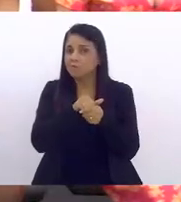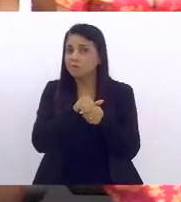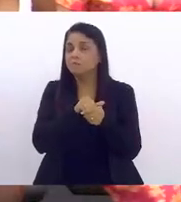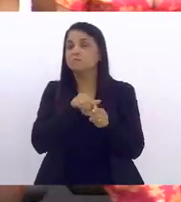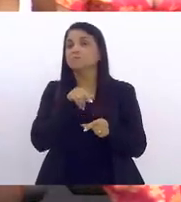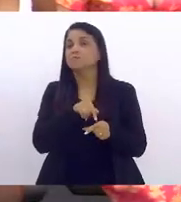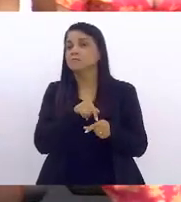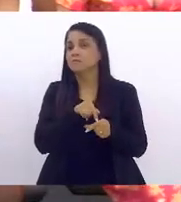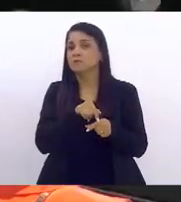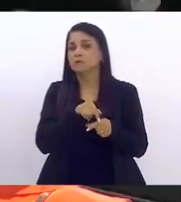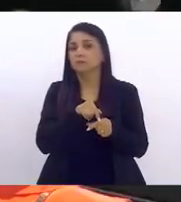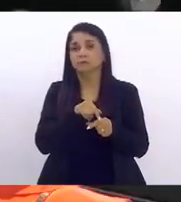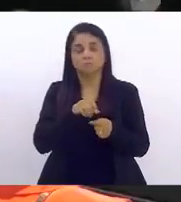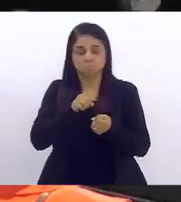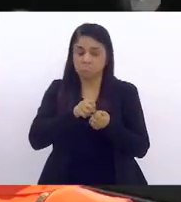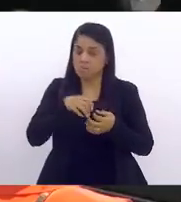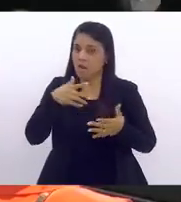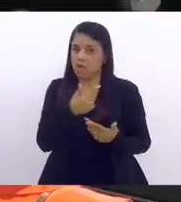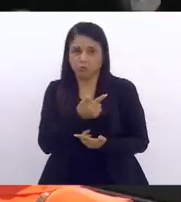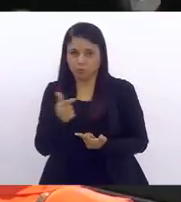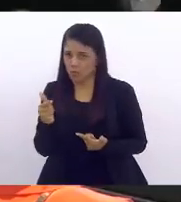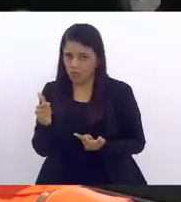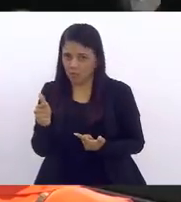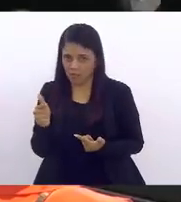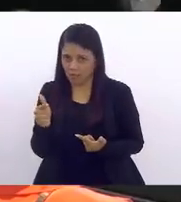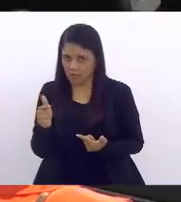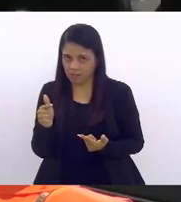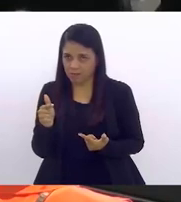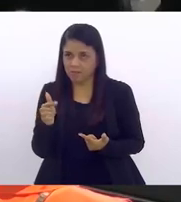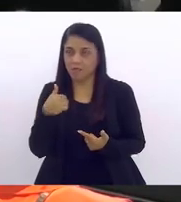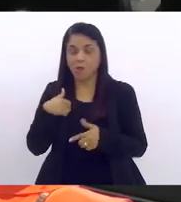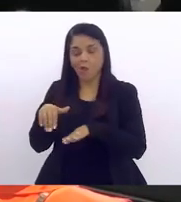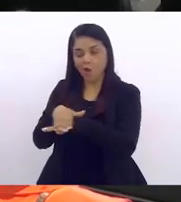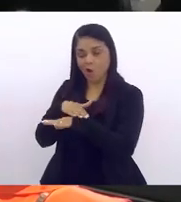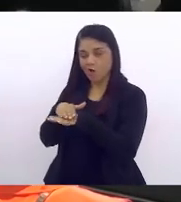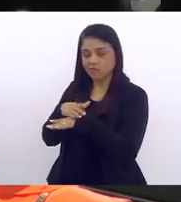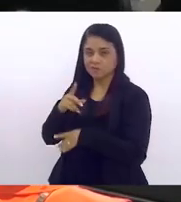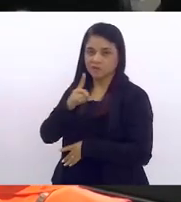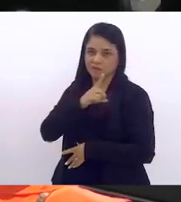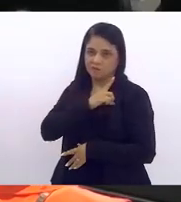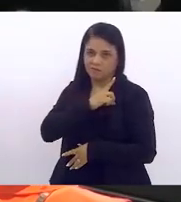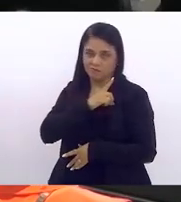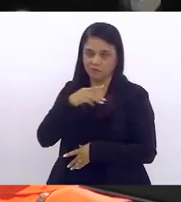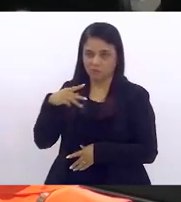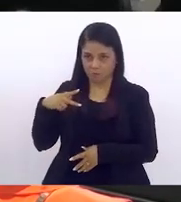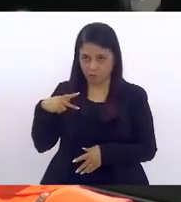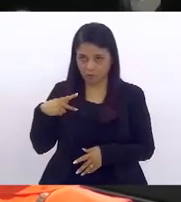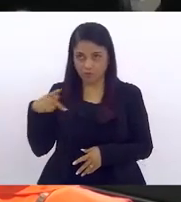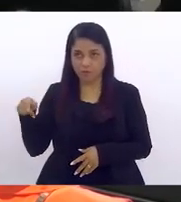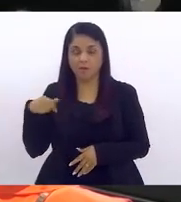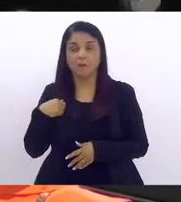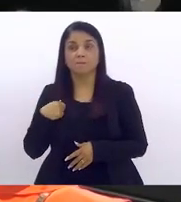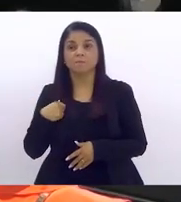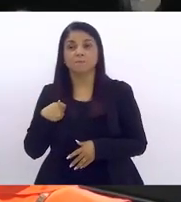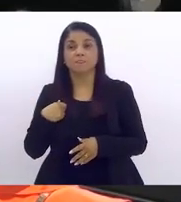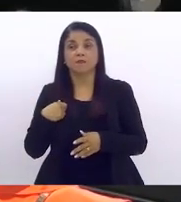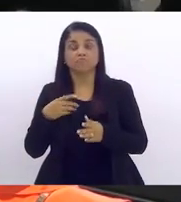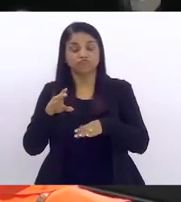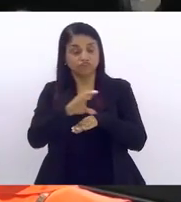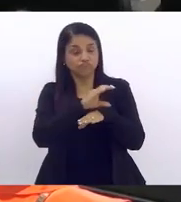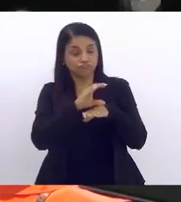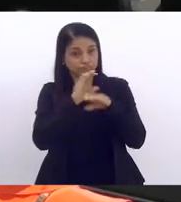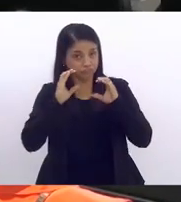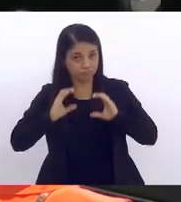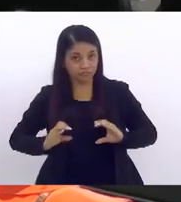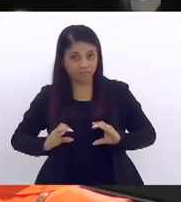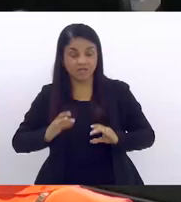X. Não existe milagre. Eu estava conversando com a nossa defensora que a nossa Constituição cidadã, ela